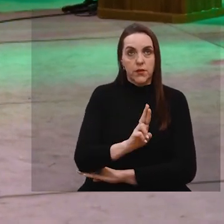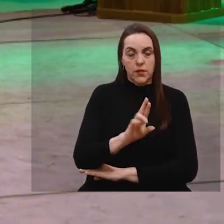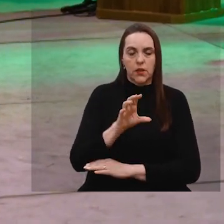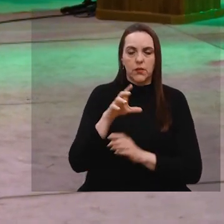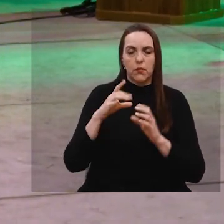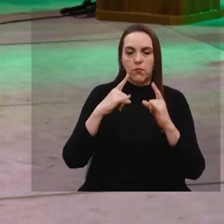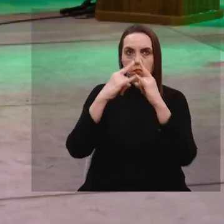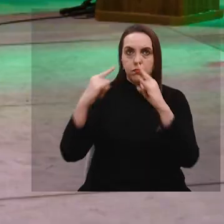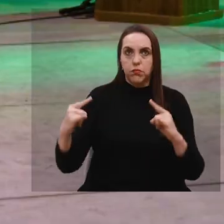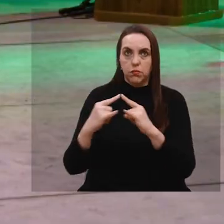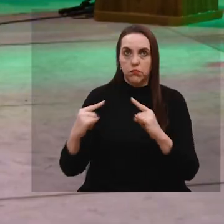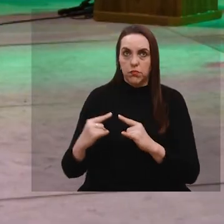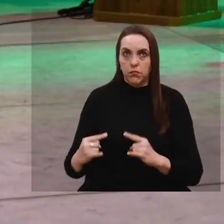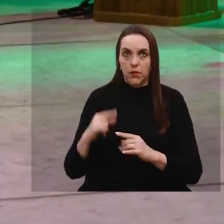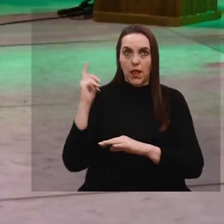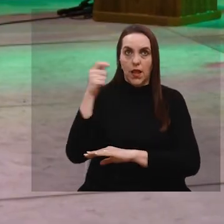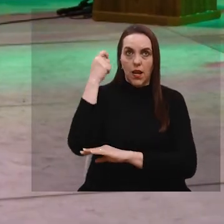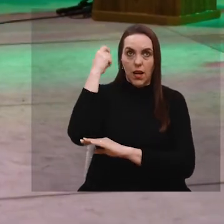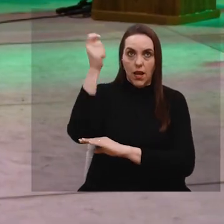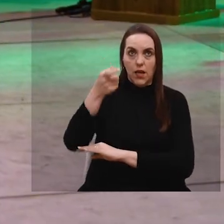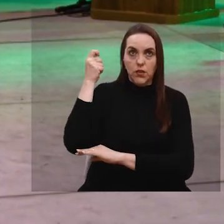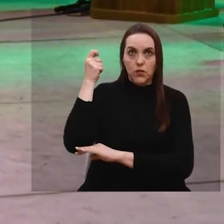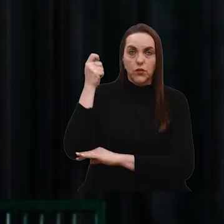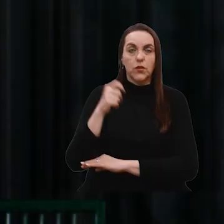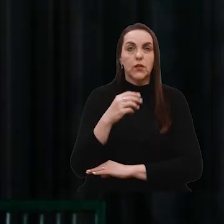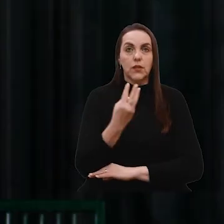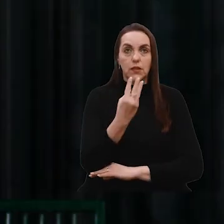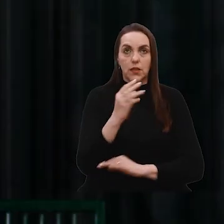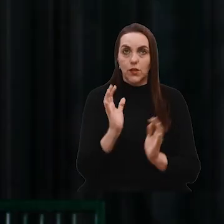Boff, representando piquetes de